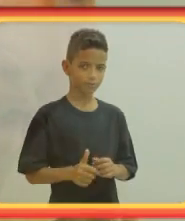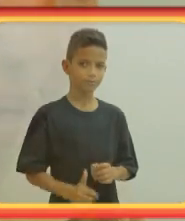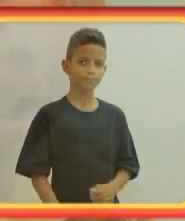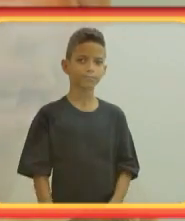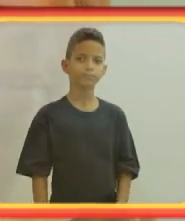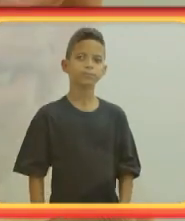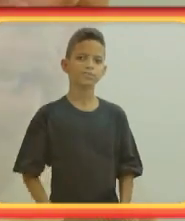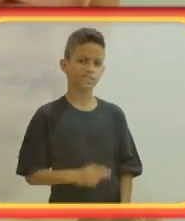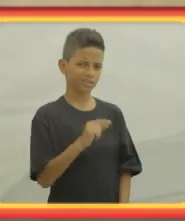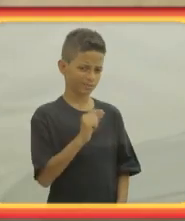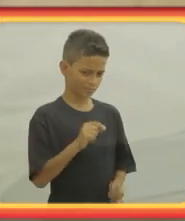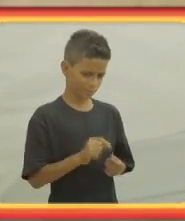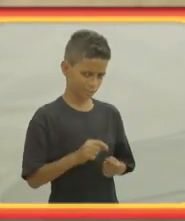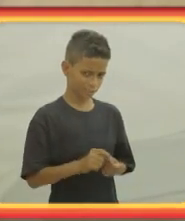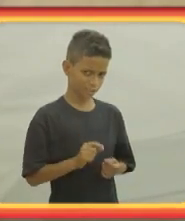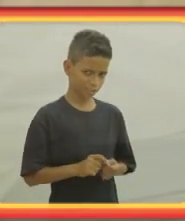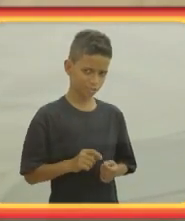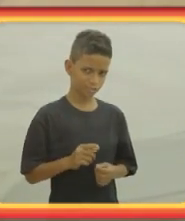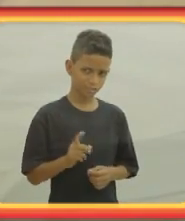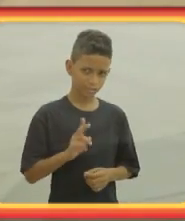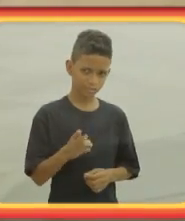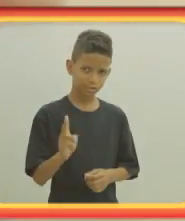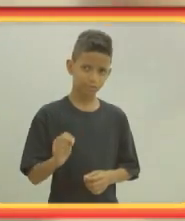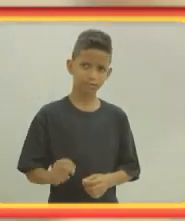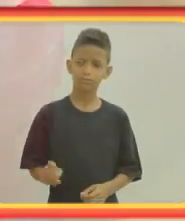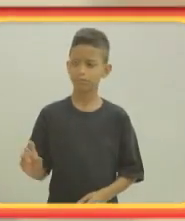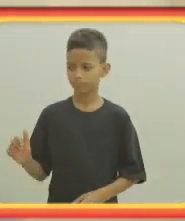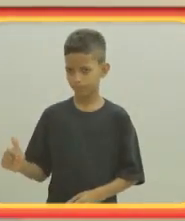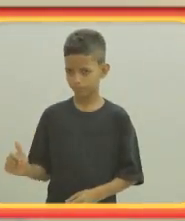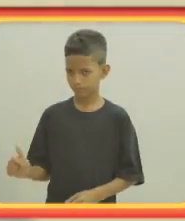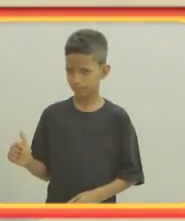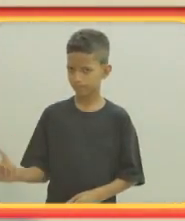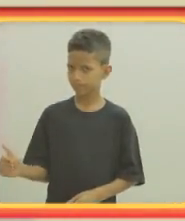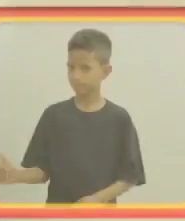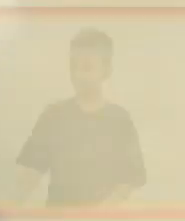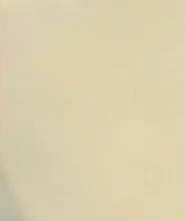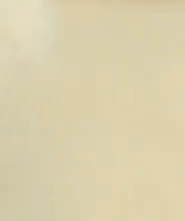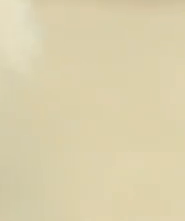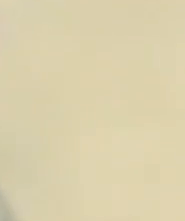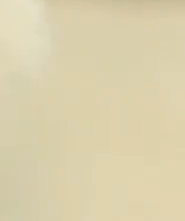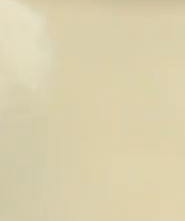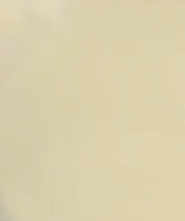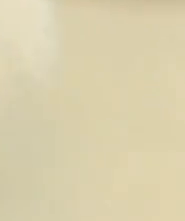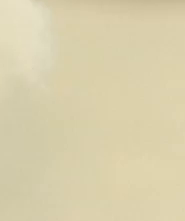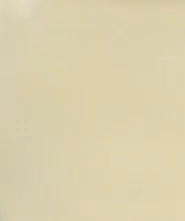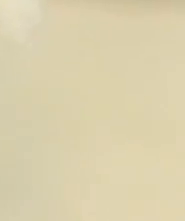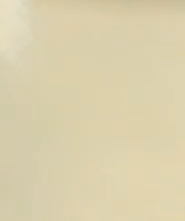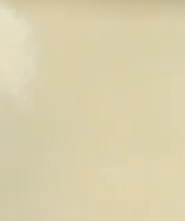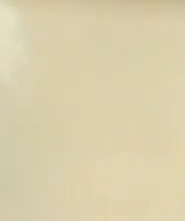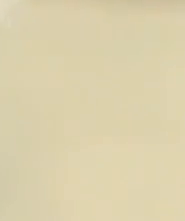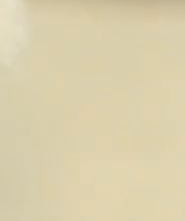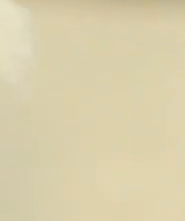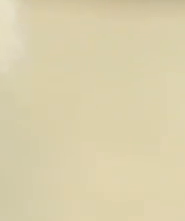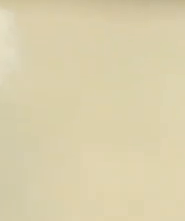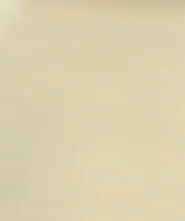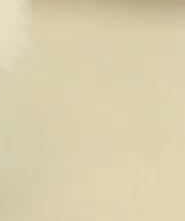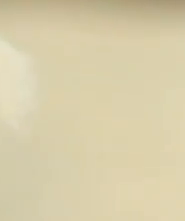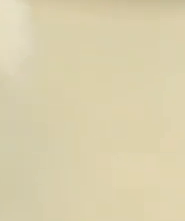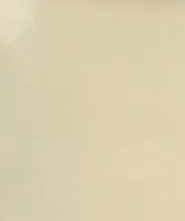Marina, você faz a unha sempre? Sim. Vitória molha um pedaço de algodão em um recipiente plástico.